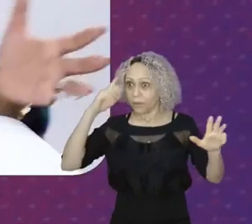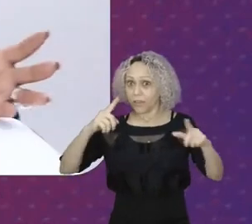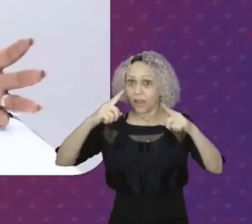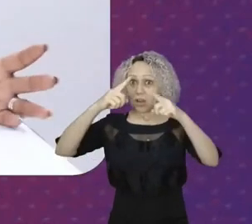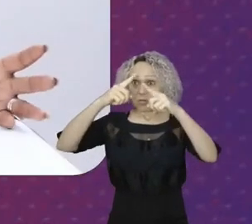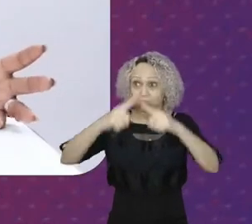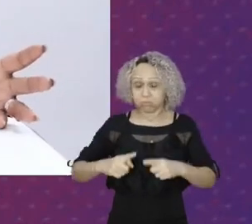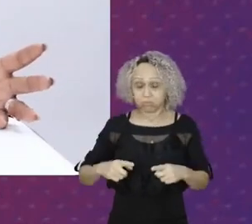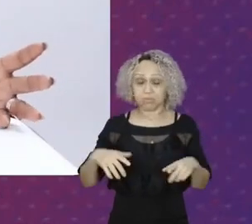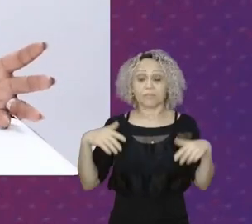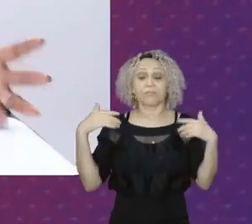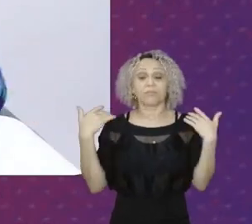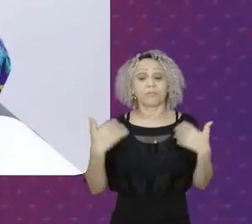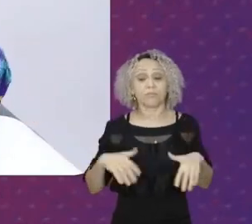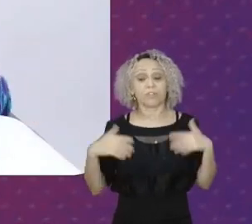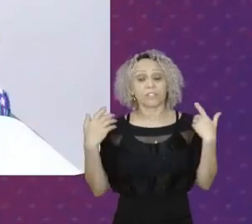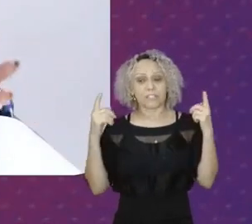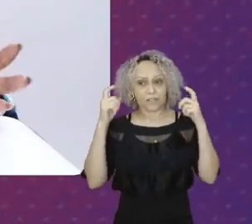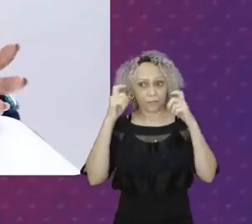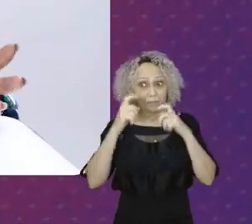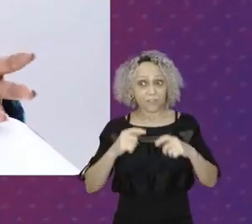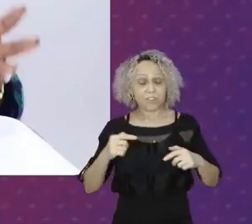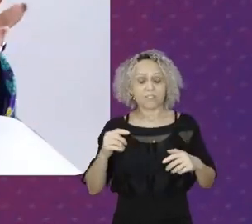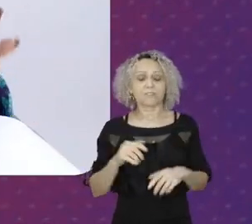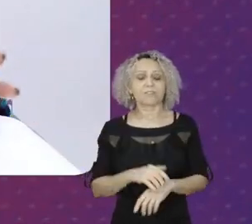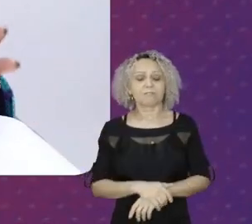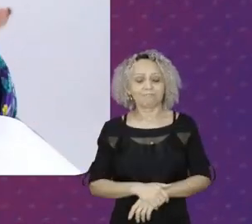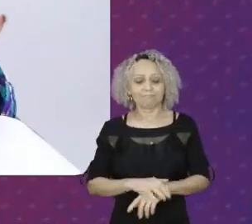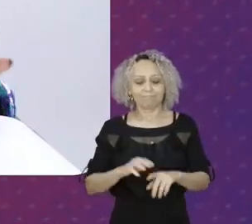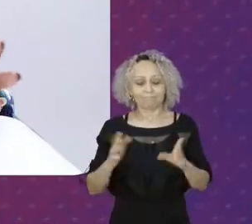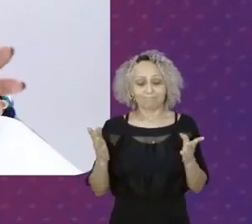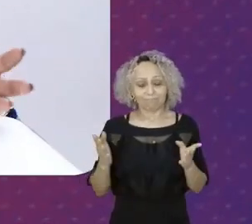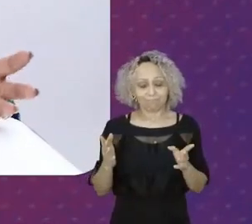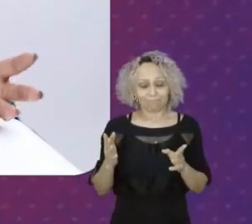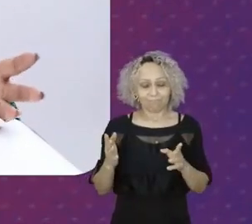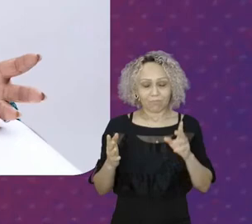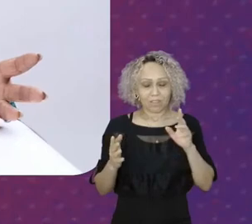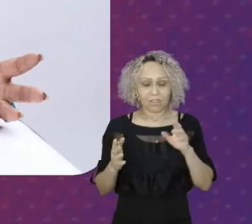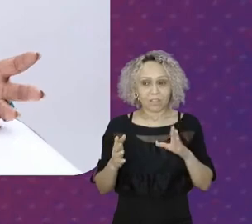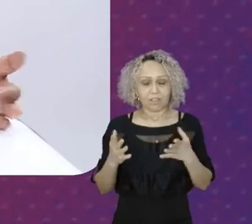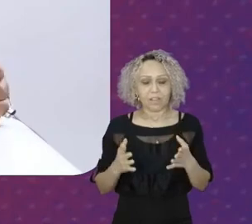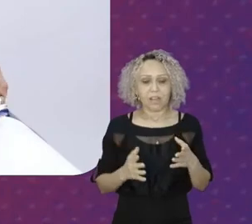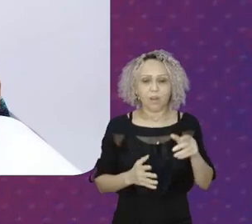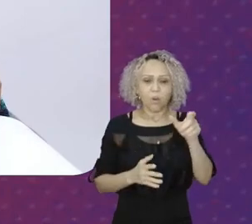todos os cantos desse país, que é um fato novo, viu? Eleger mulheres negras